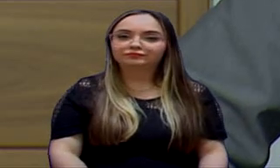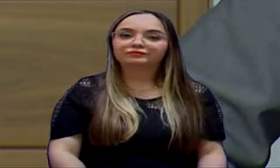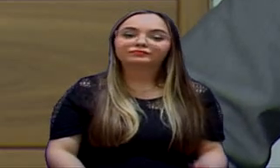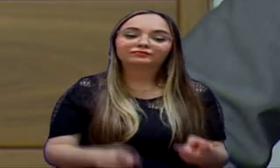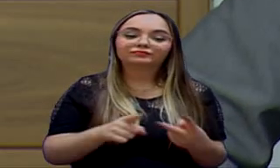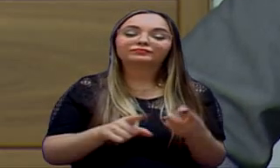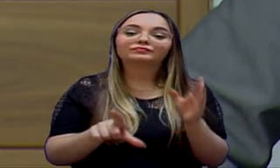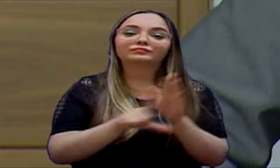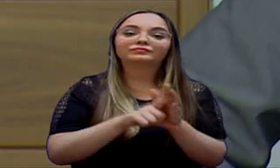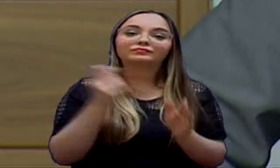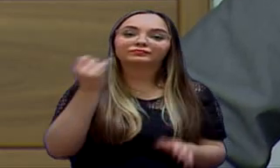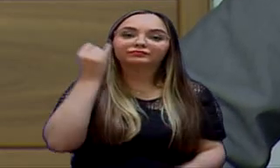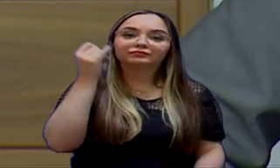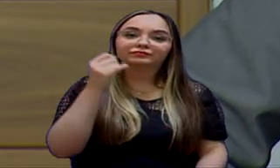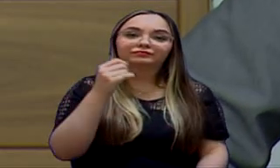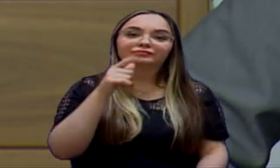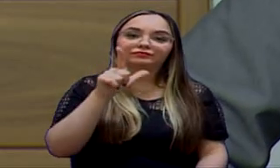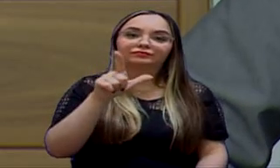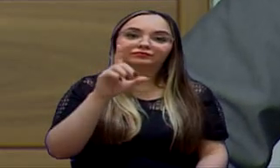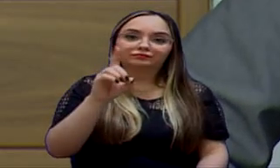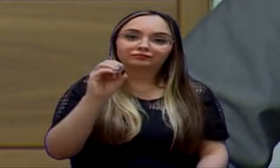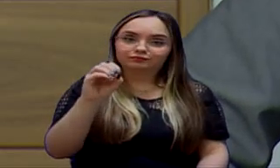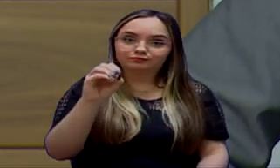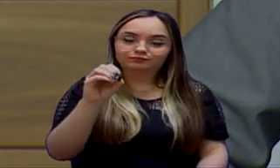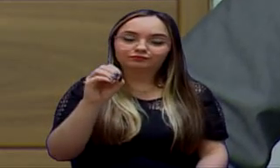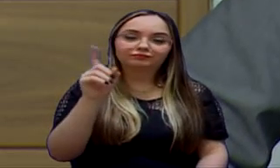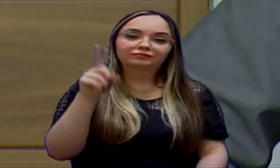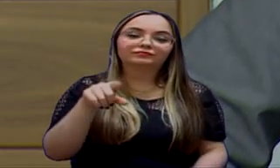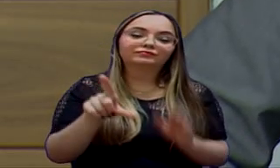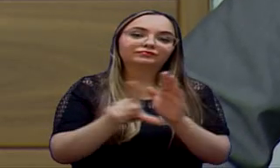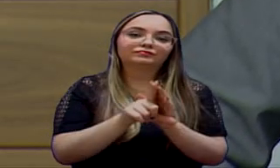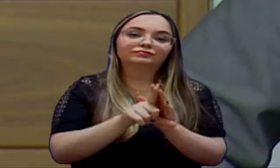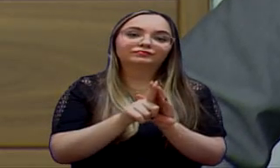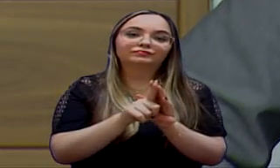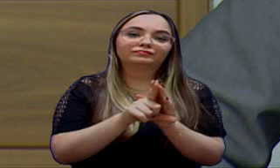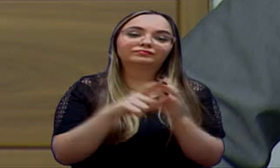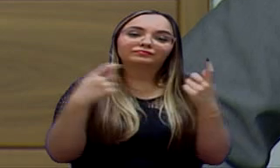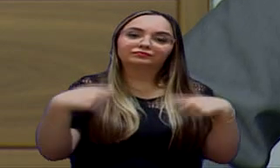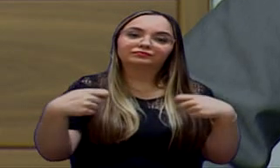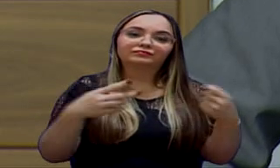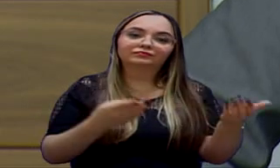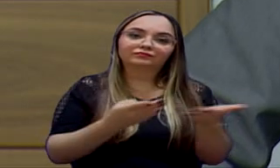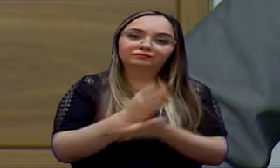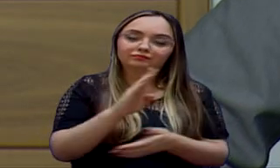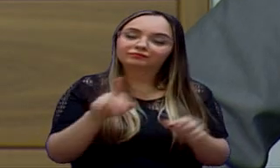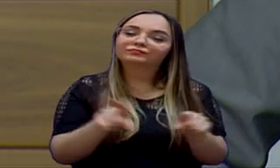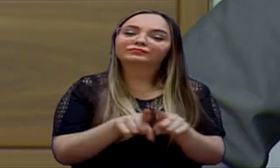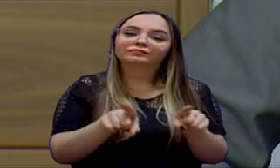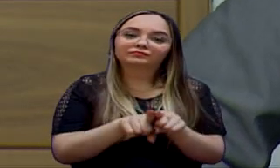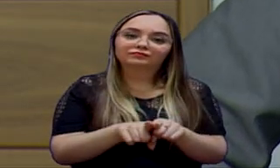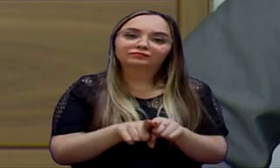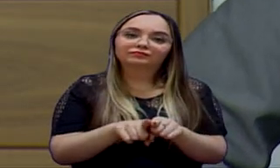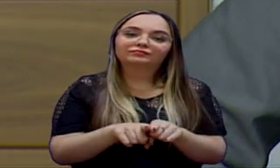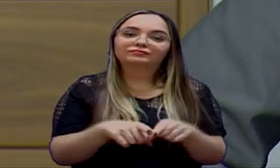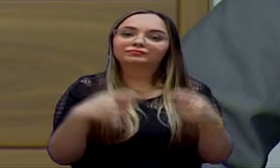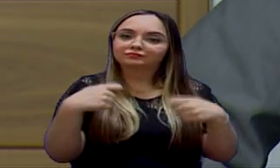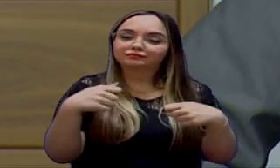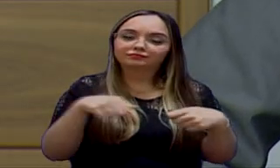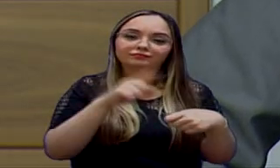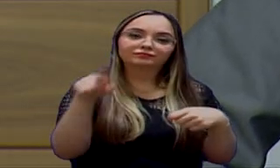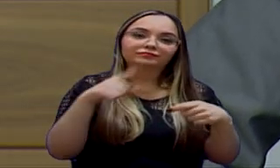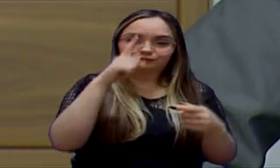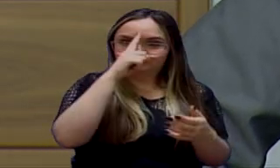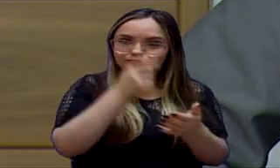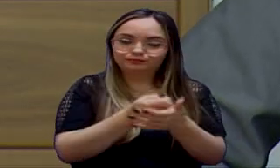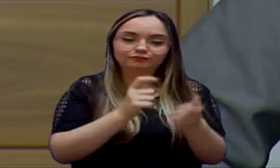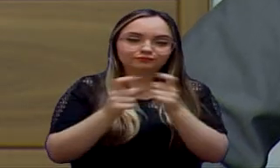lei importante a lei de diretrizes orçamentária que é uma lei que tem que ser aprovada também até por força do Regimento Interno nosso